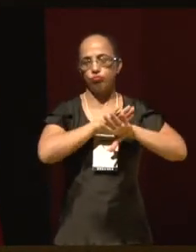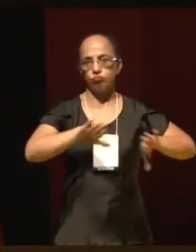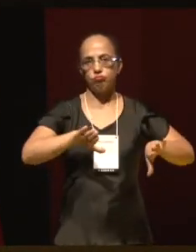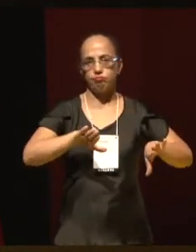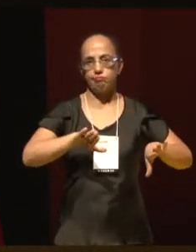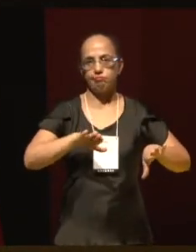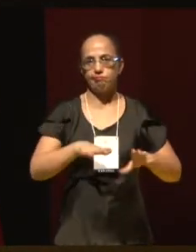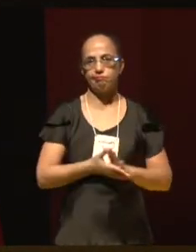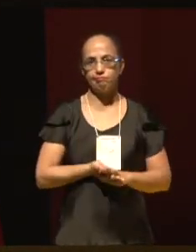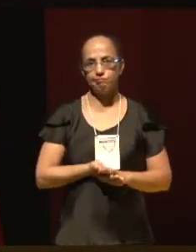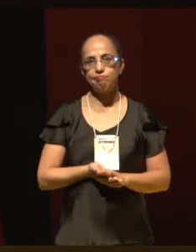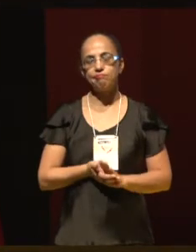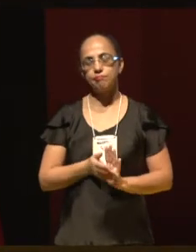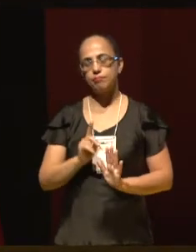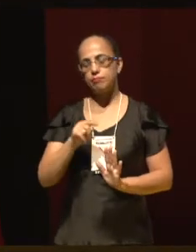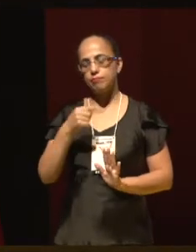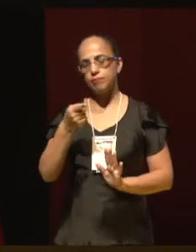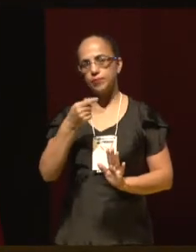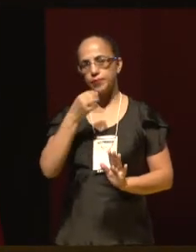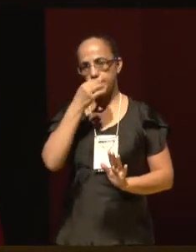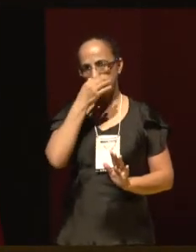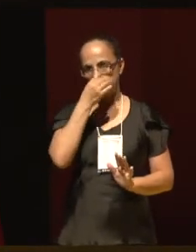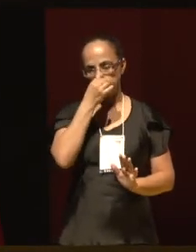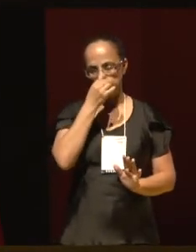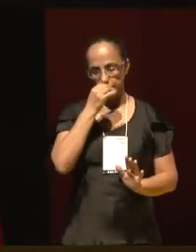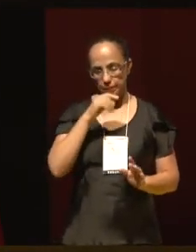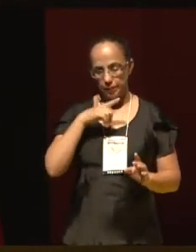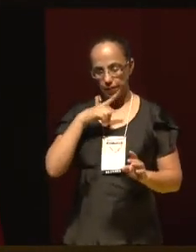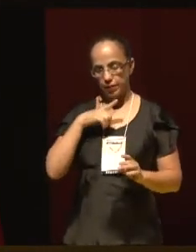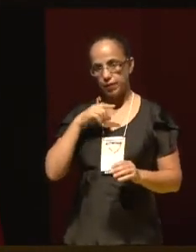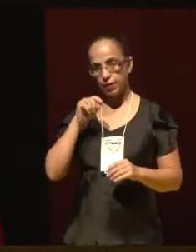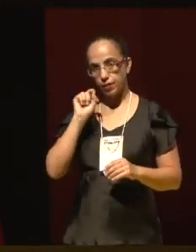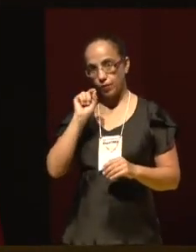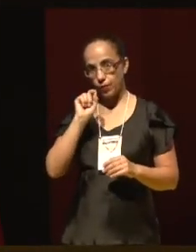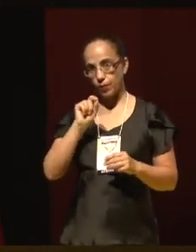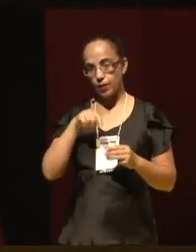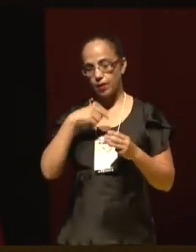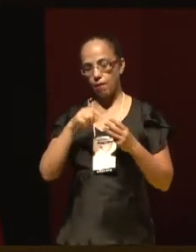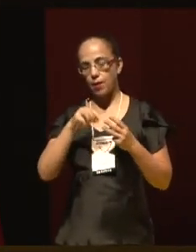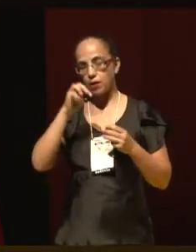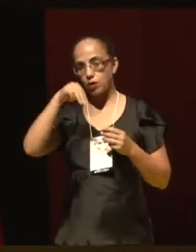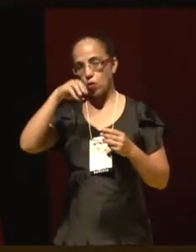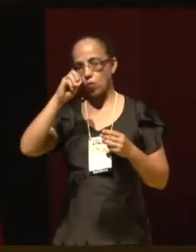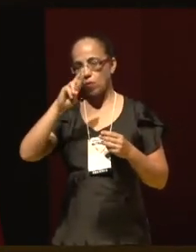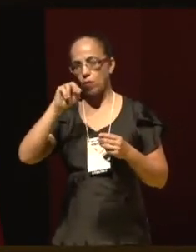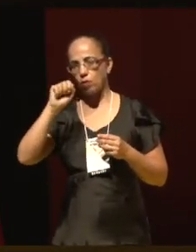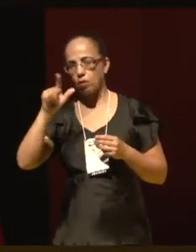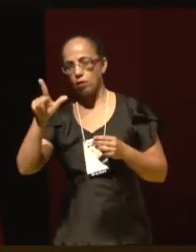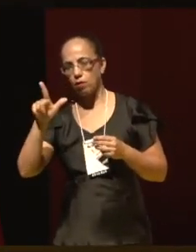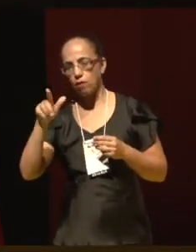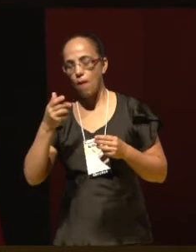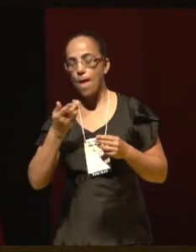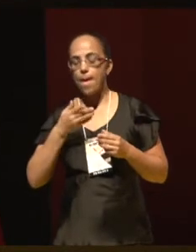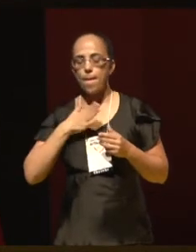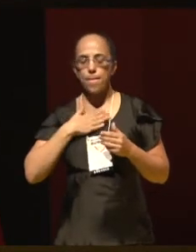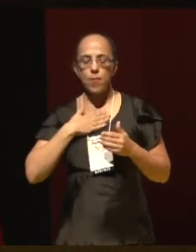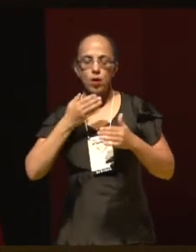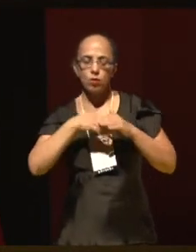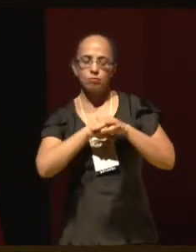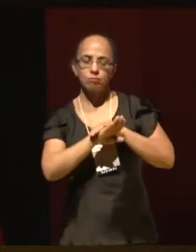E depois, temos a parte moral. Meus hábitos são mudados